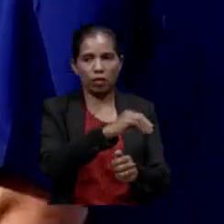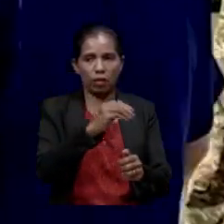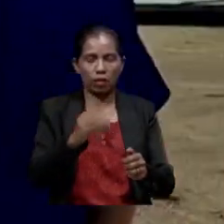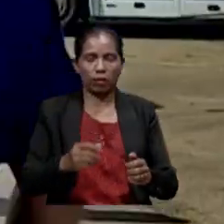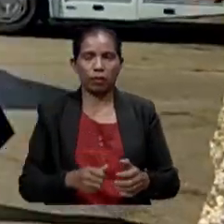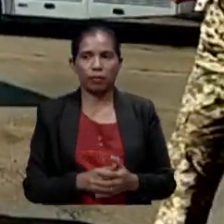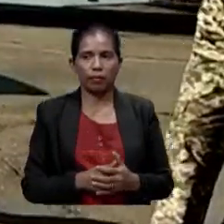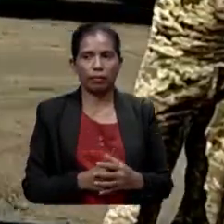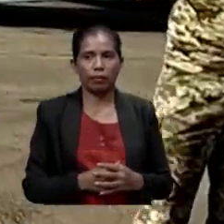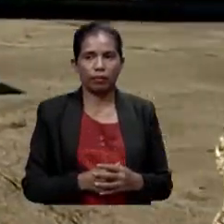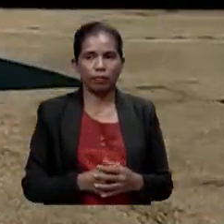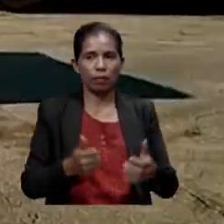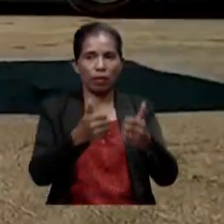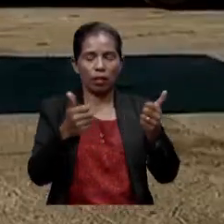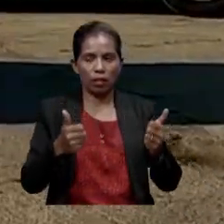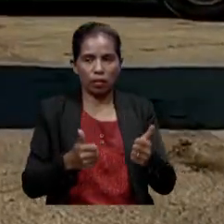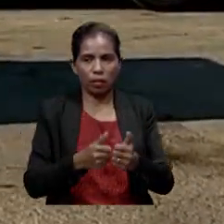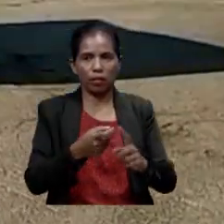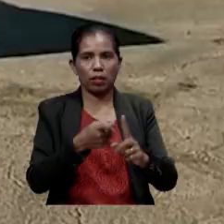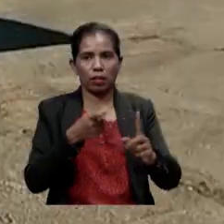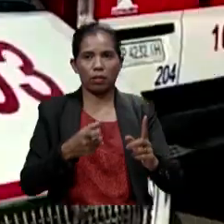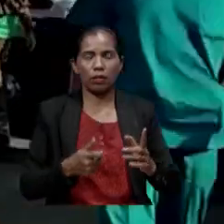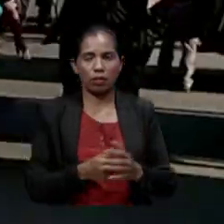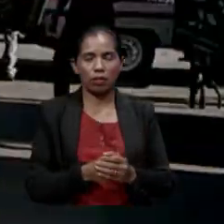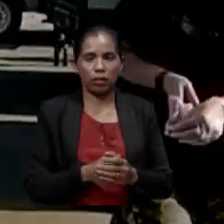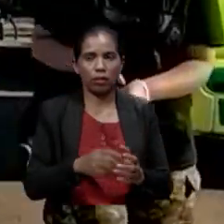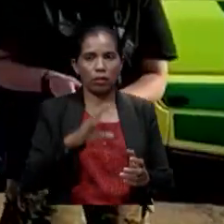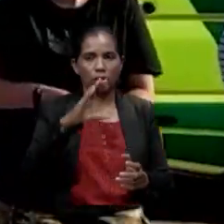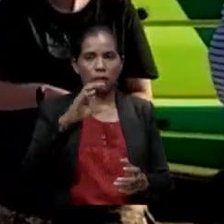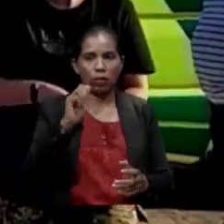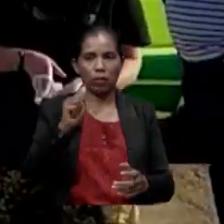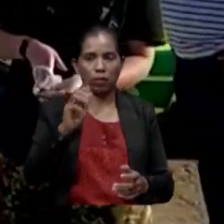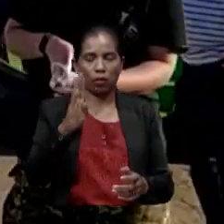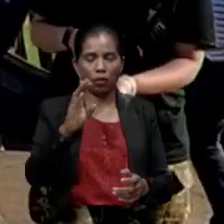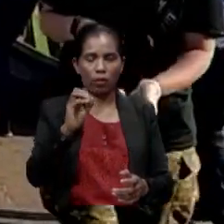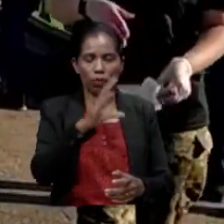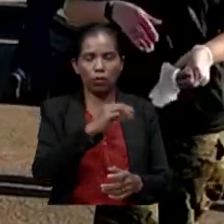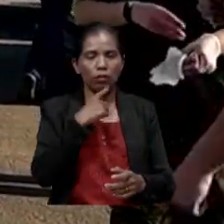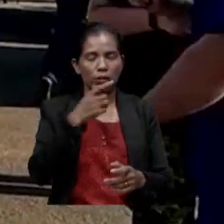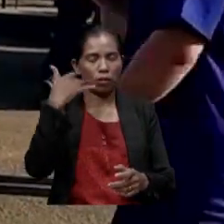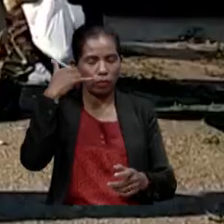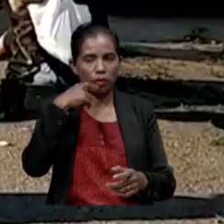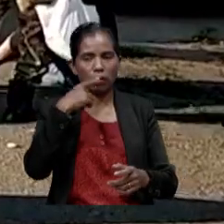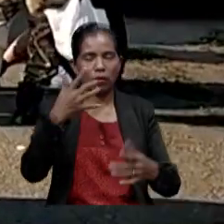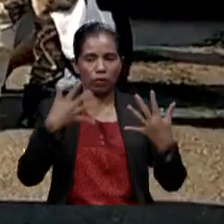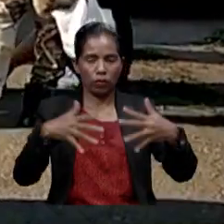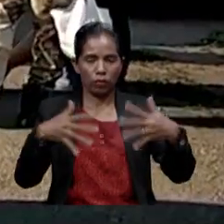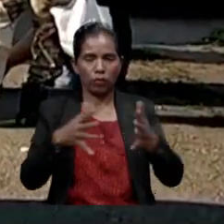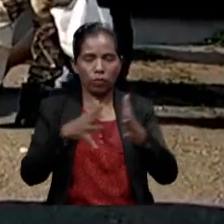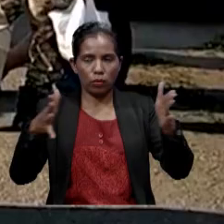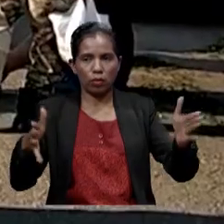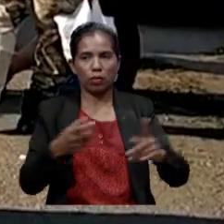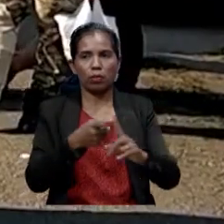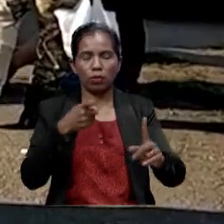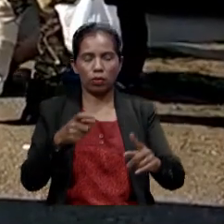Mariupol. Agência conhecida ho sigla GUR li husi komunikadu ia telegram ateten, husi funubot ne, maioria husi Ucrânia